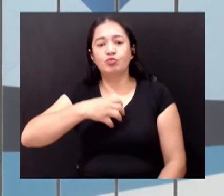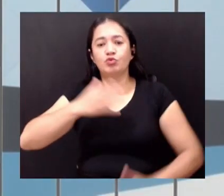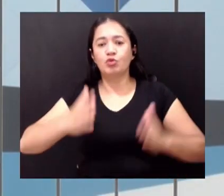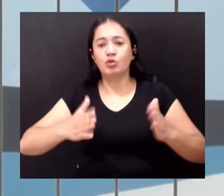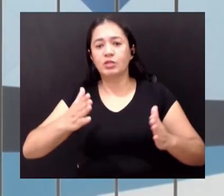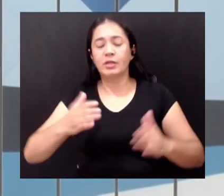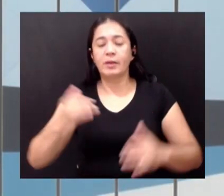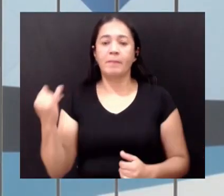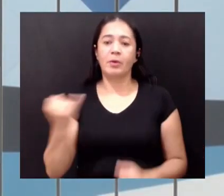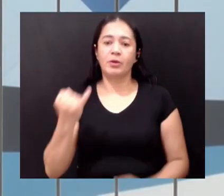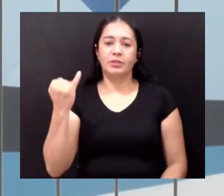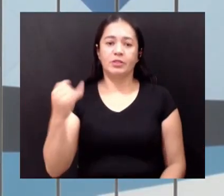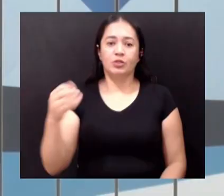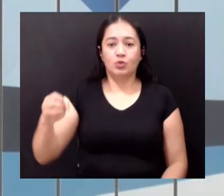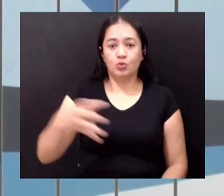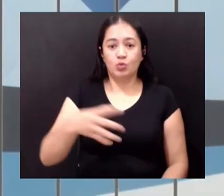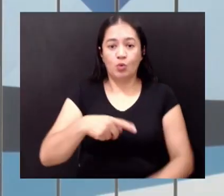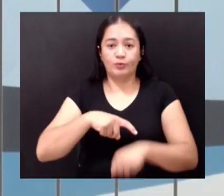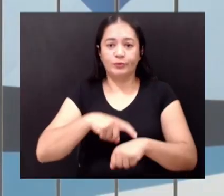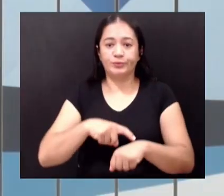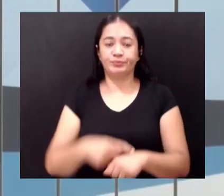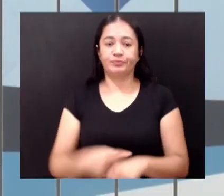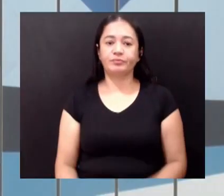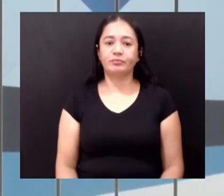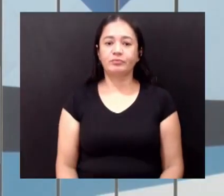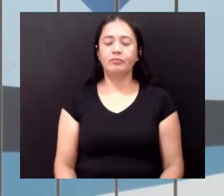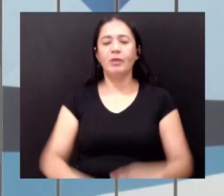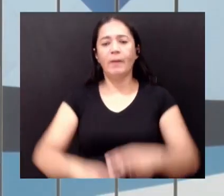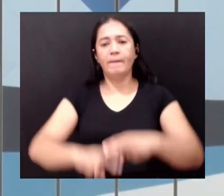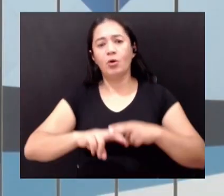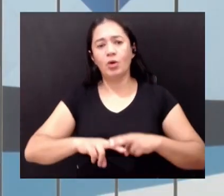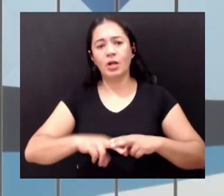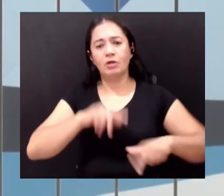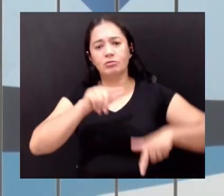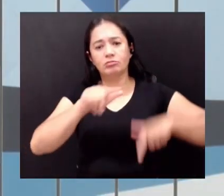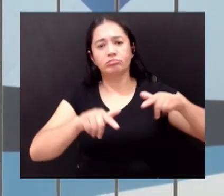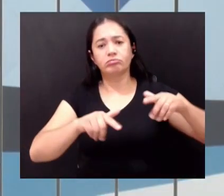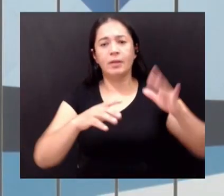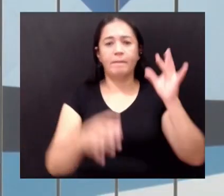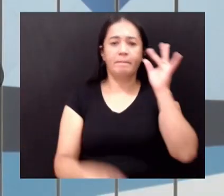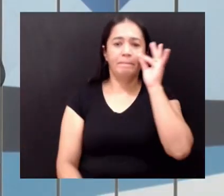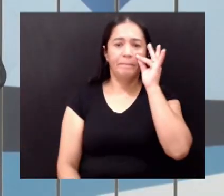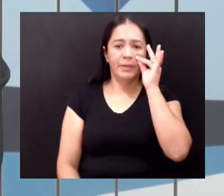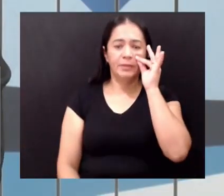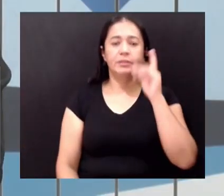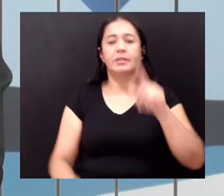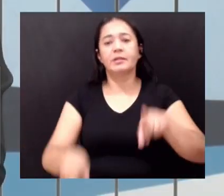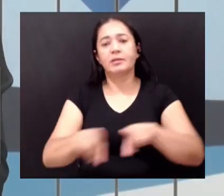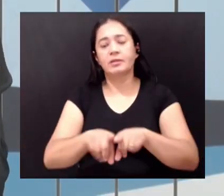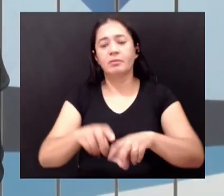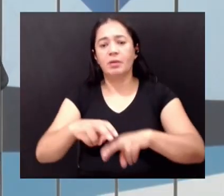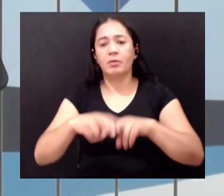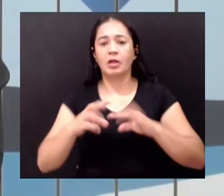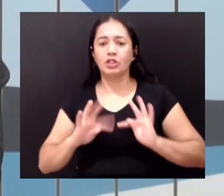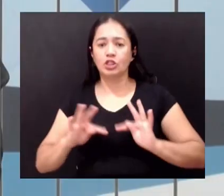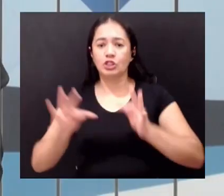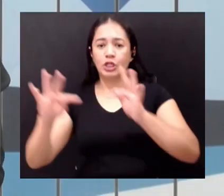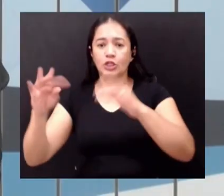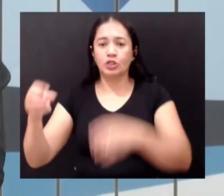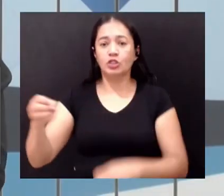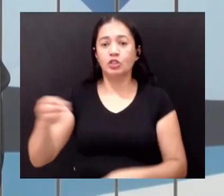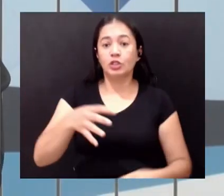novo momento, por conta da retomada presencial, mas também por conta das novas tecnologias que estão surgindo, né. Então, a empresa vai precisar